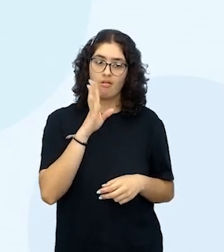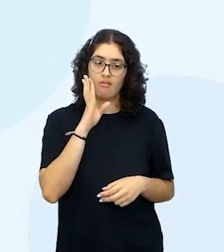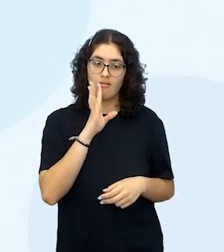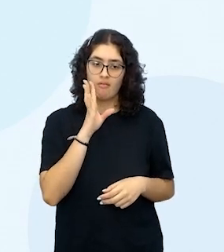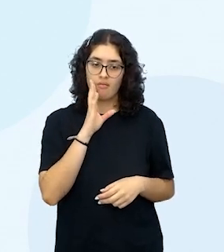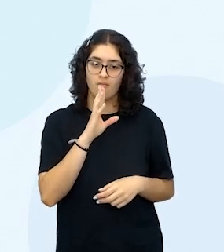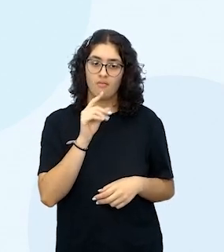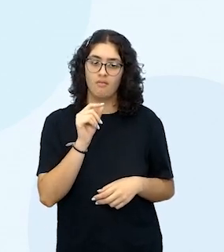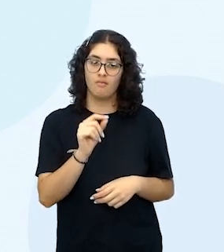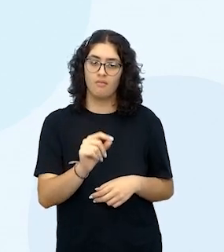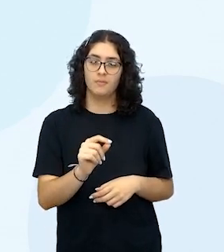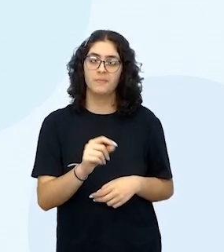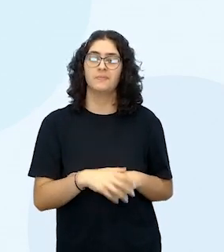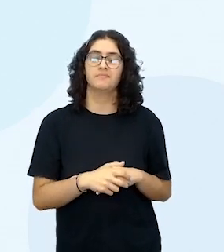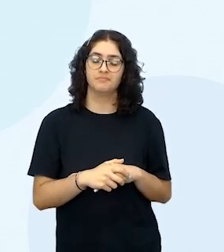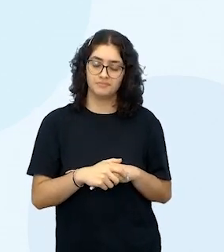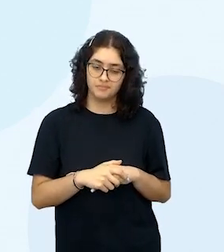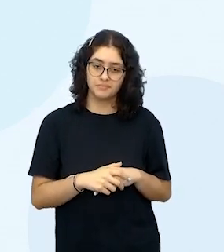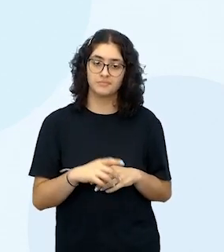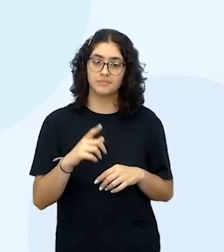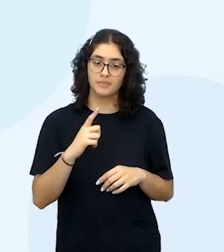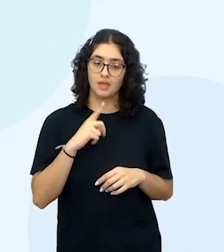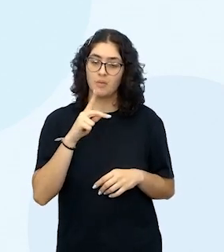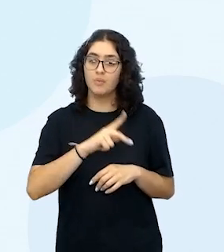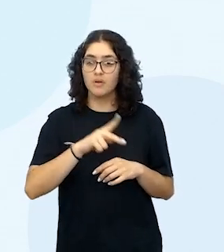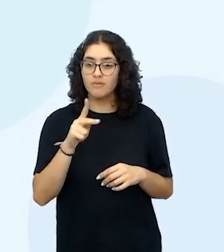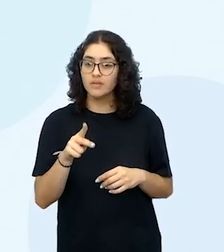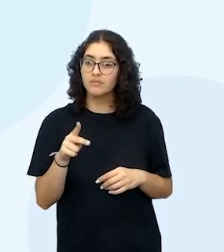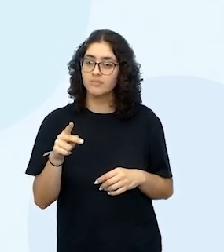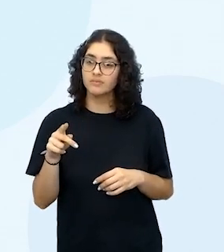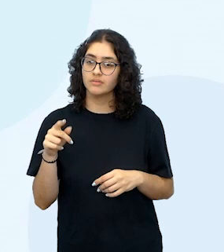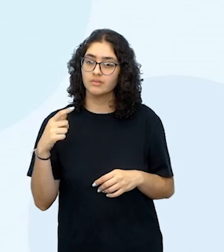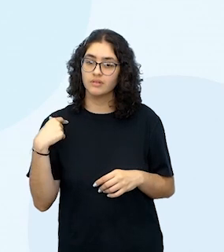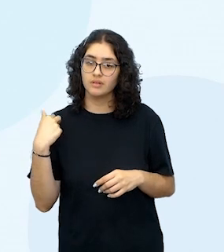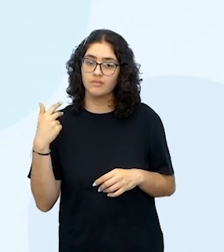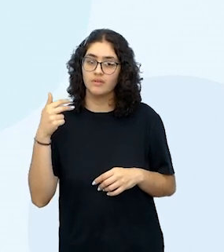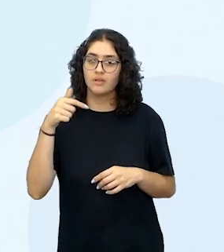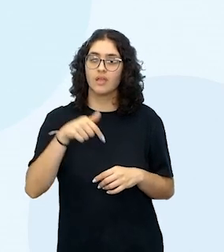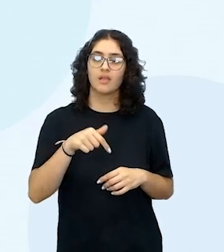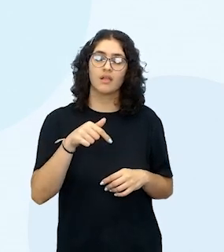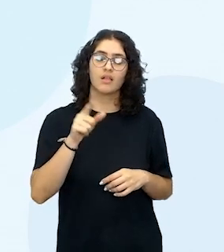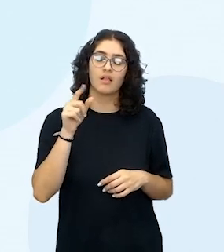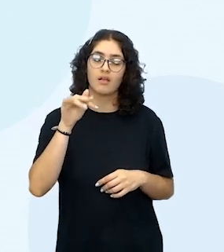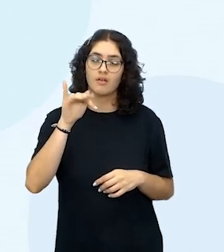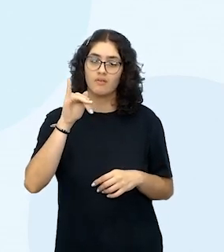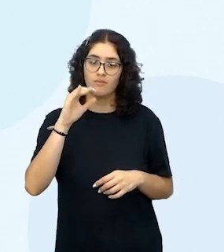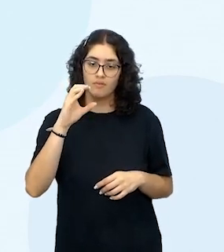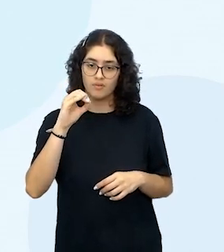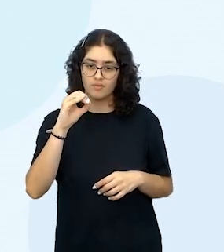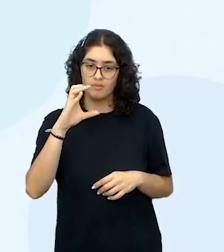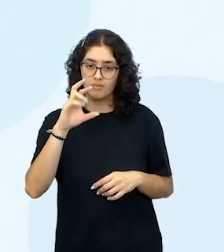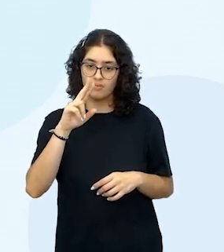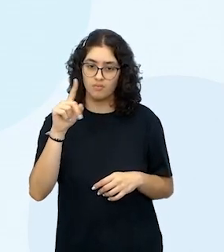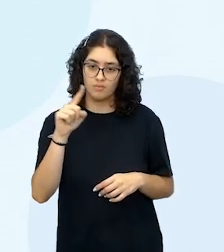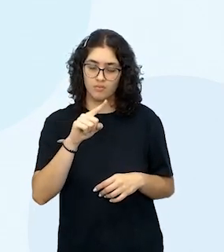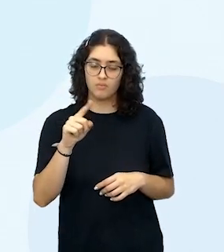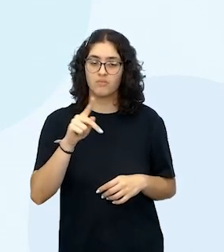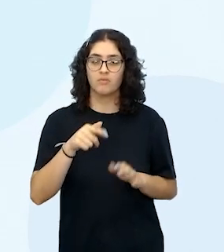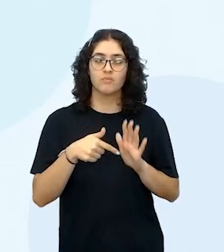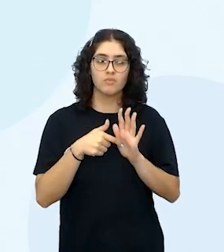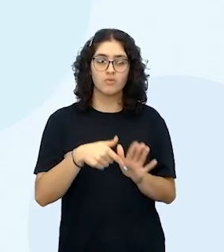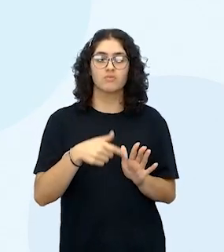que é o Sigel. Nós tivemos a presença aqui de uma professora da Fiocruz, a professora Márcia Chame, que ela apresentou